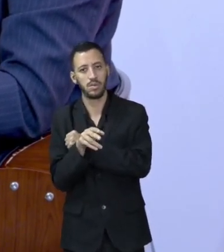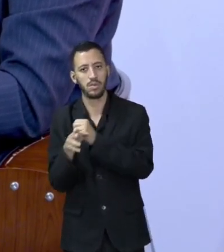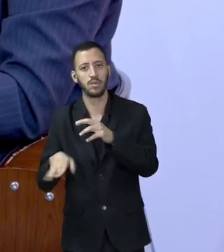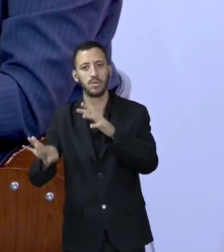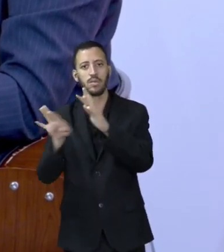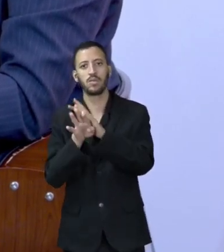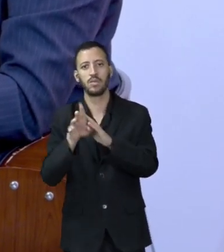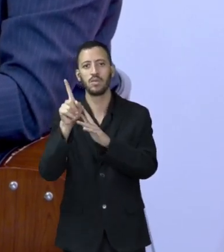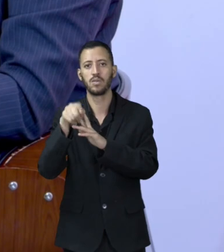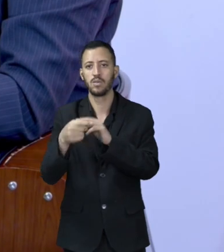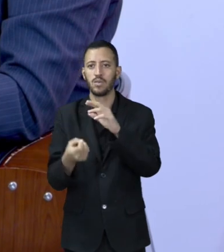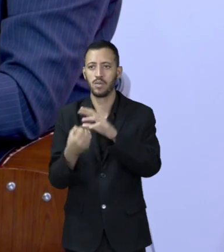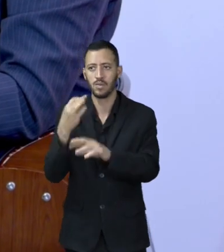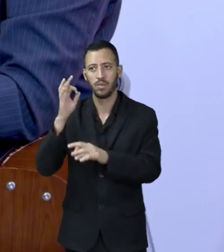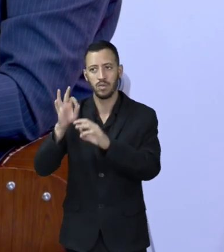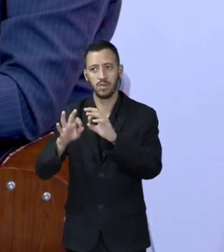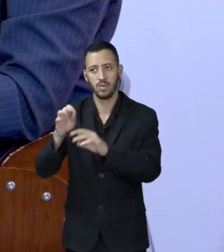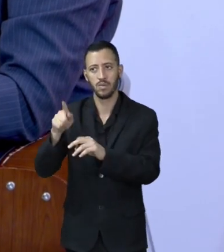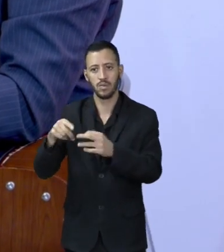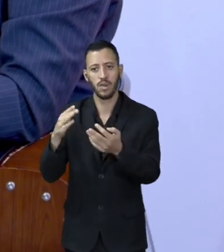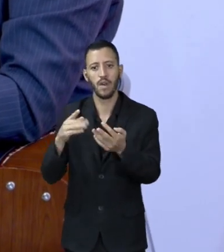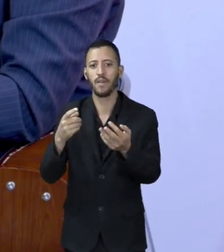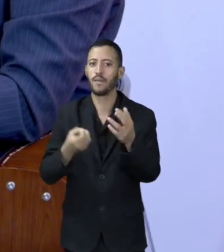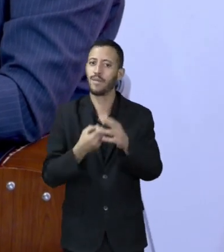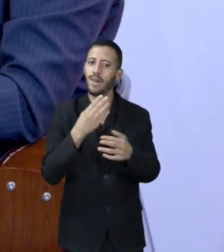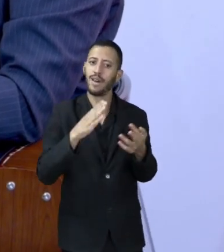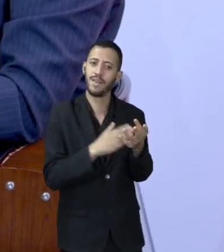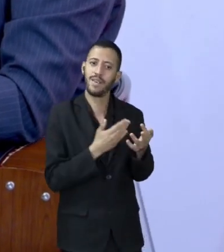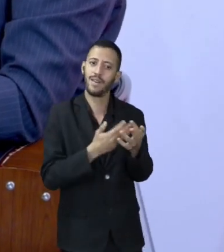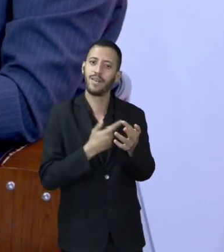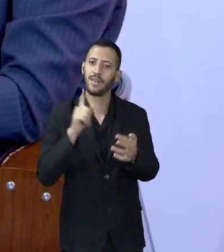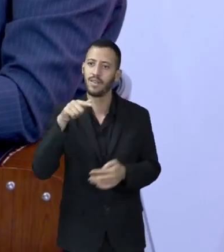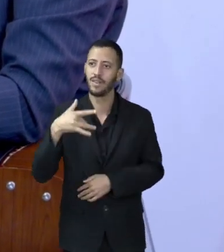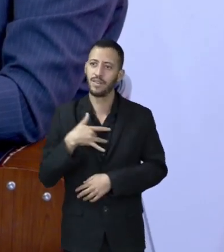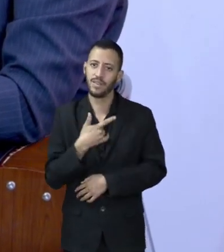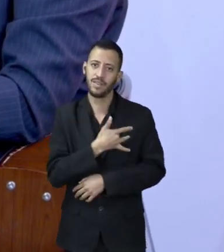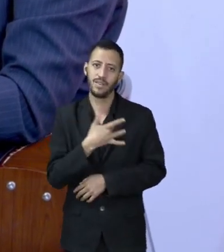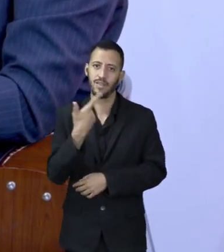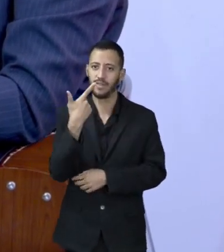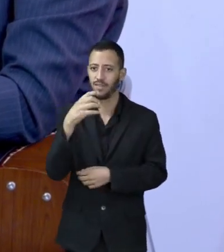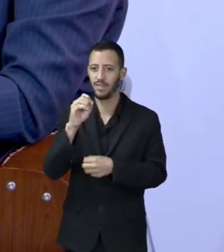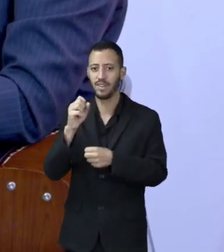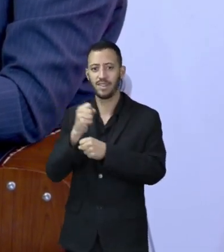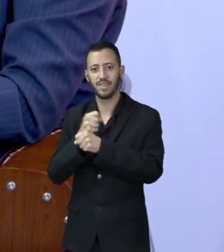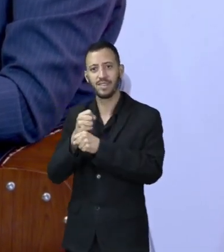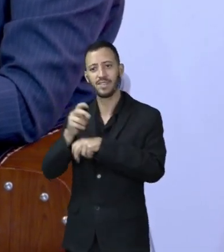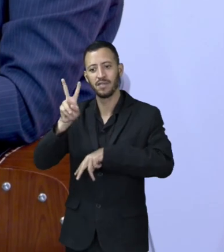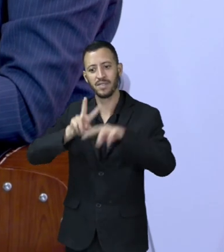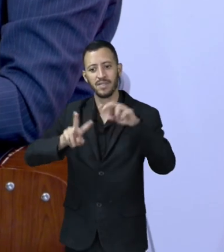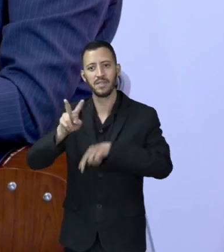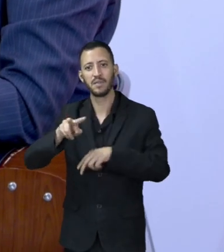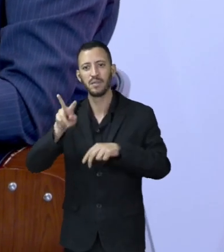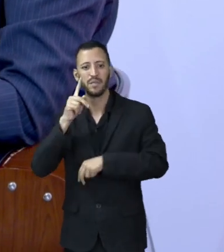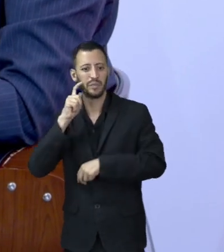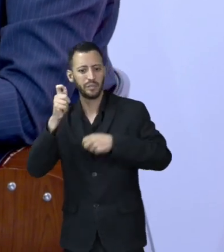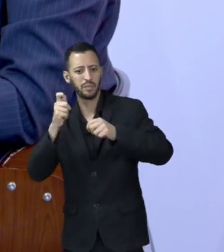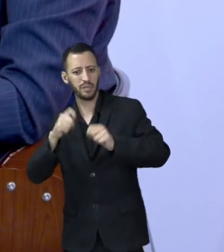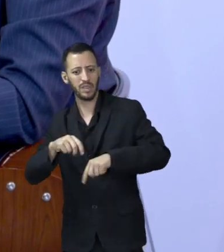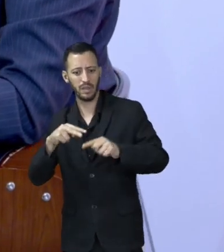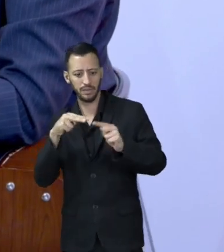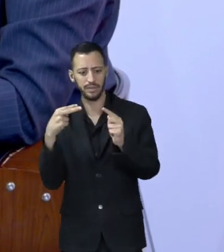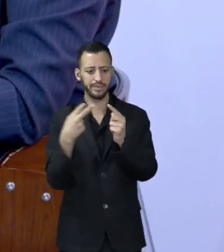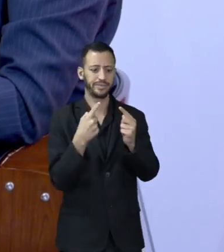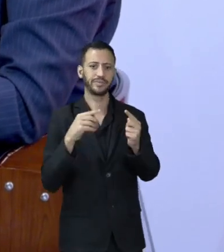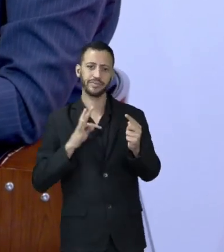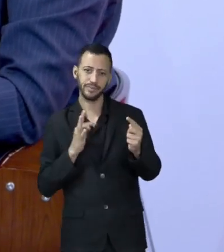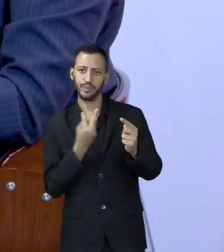foram editoras da revista da saúde sobre os 20 anos da visibilidade trans. Queria que você falasse um pouquinho